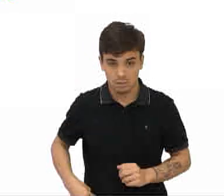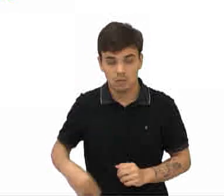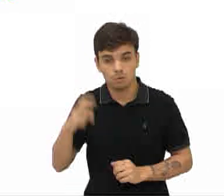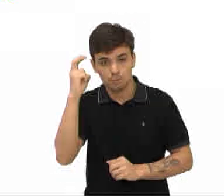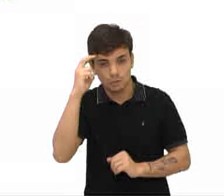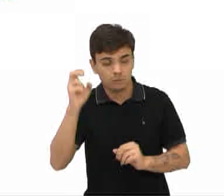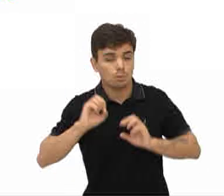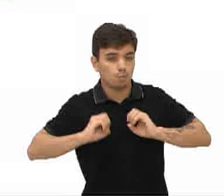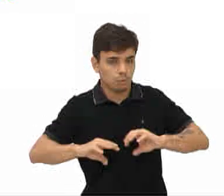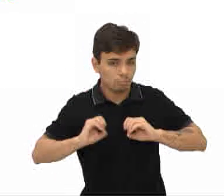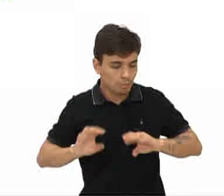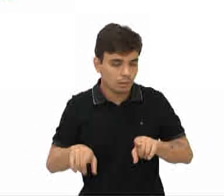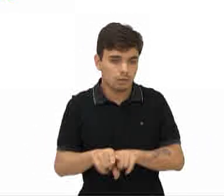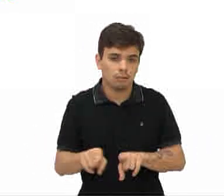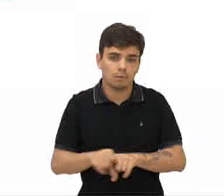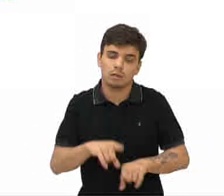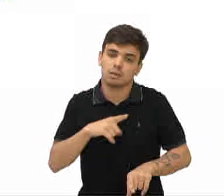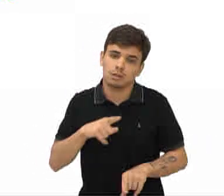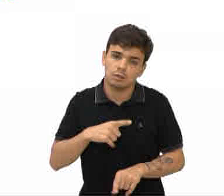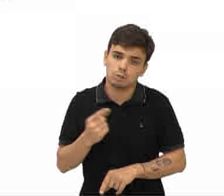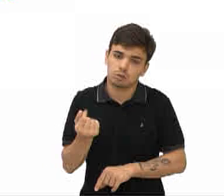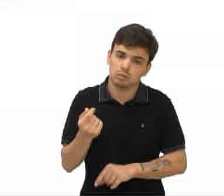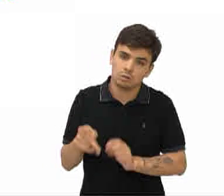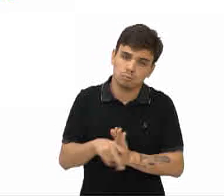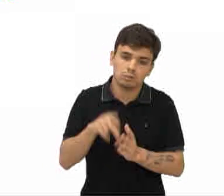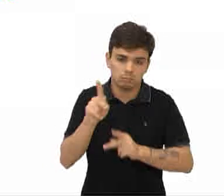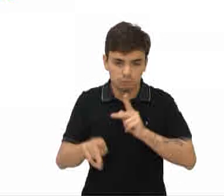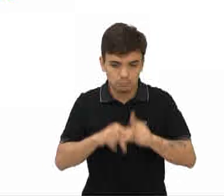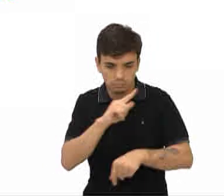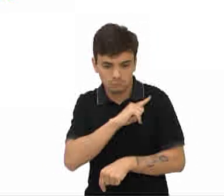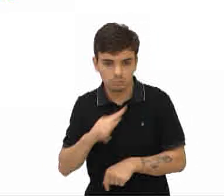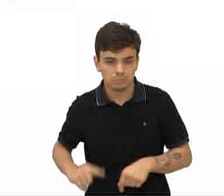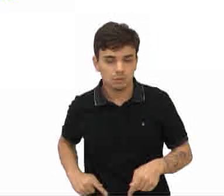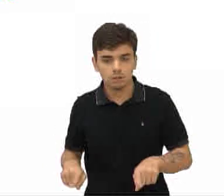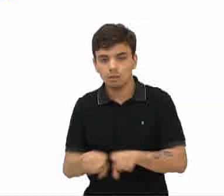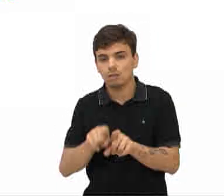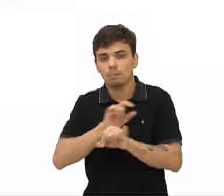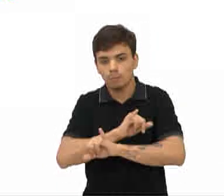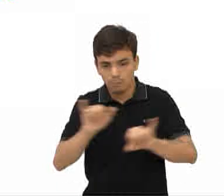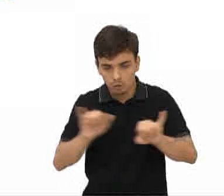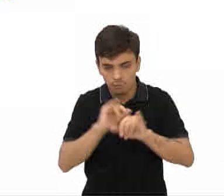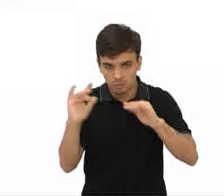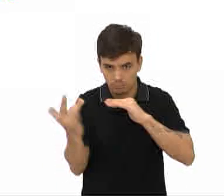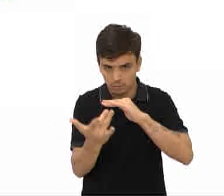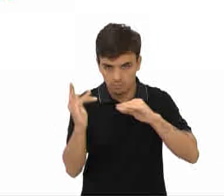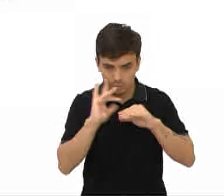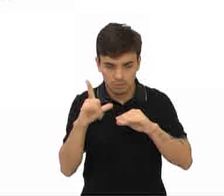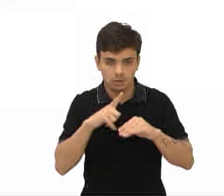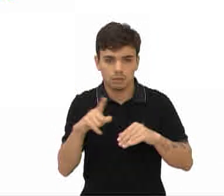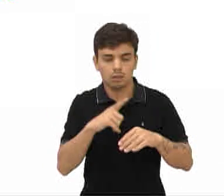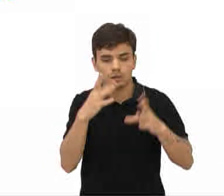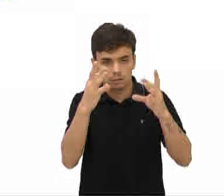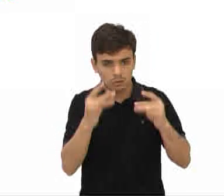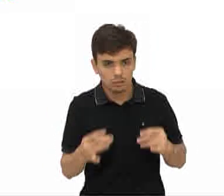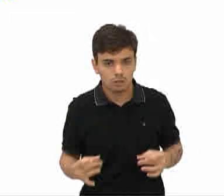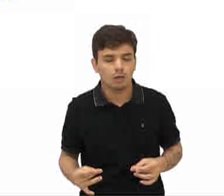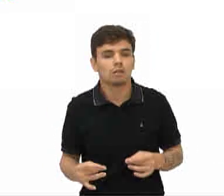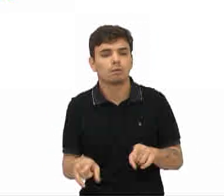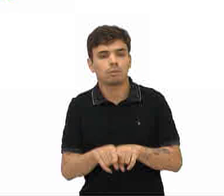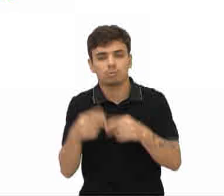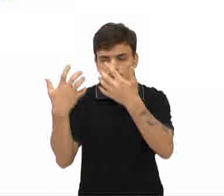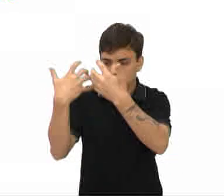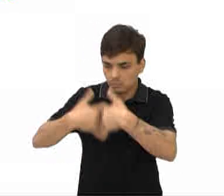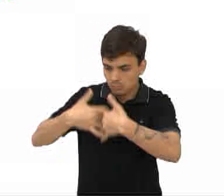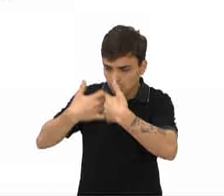crie, por meio de verbas governamentais, campanhas publicitárias nas redes sociais que detalhem o funcionamento dos algoritmos